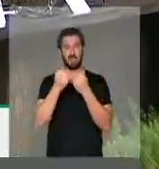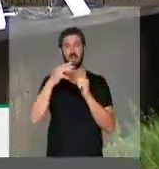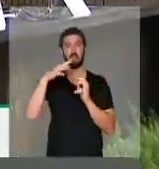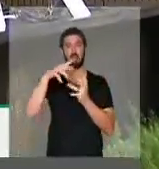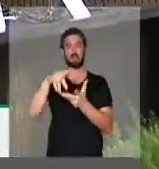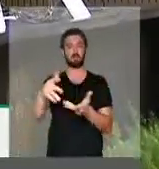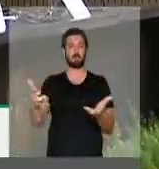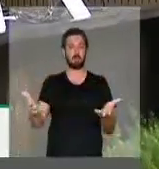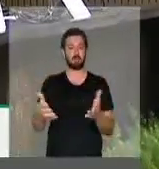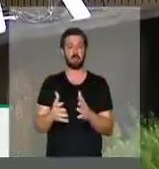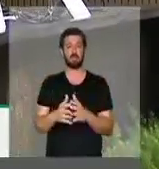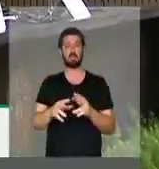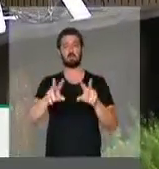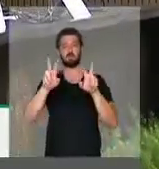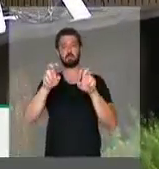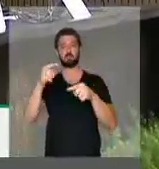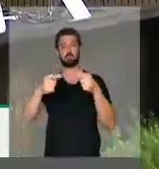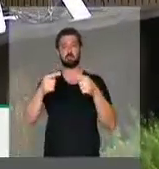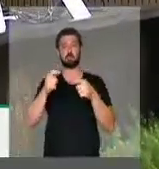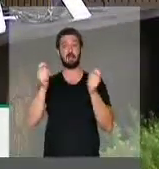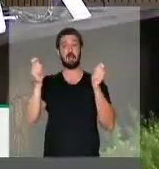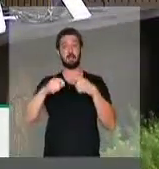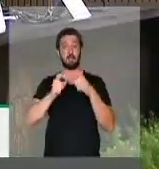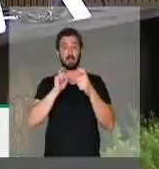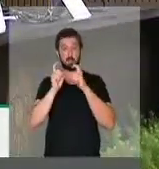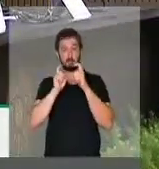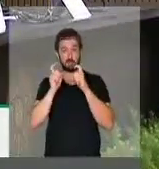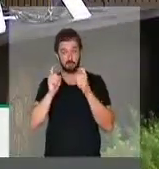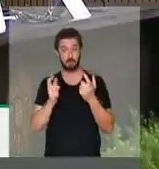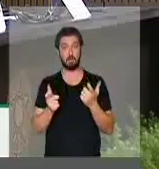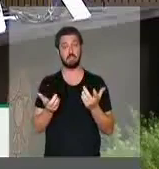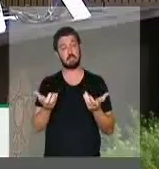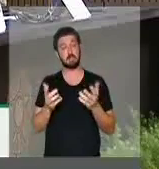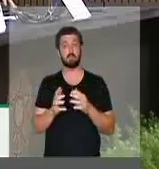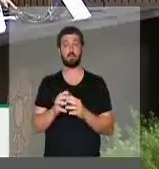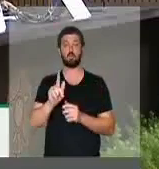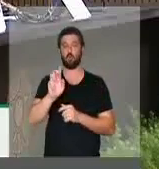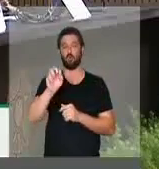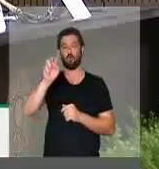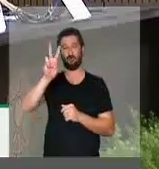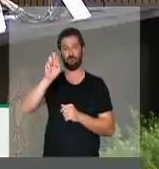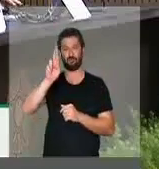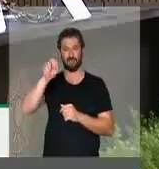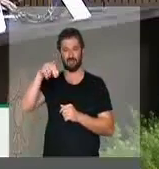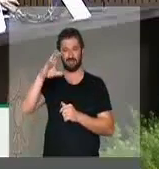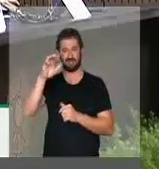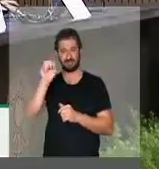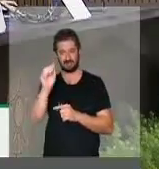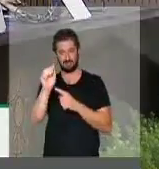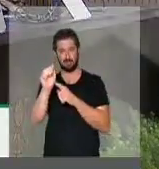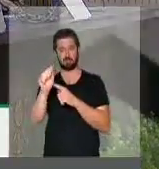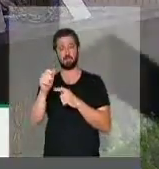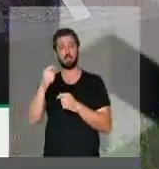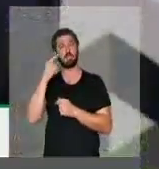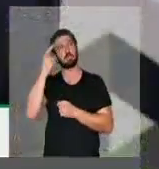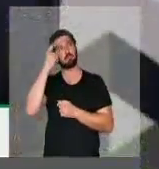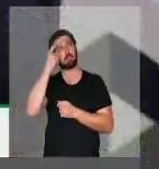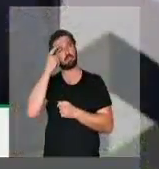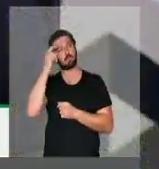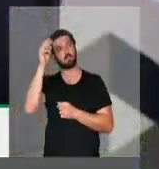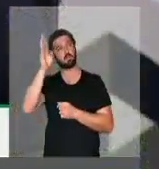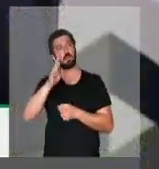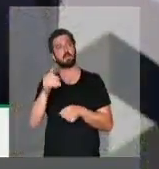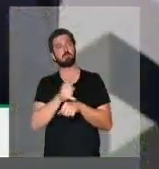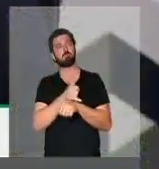seminário internacional que trata sobre governança e para que pensemos